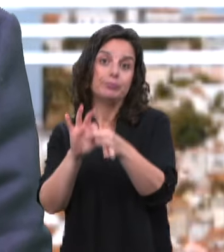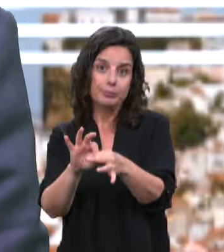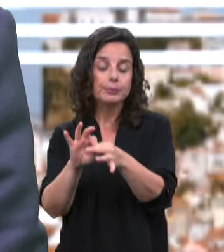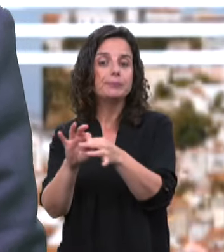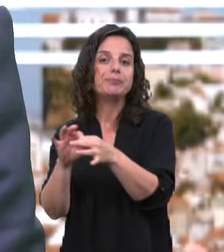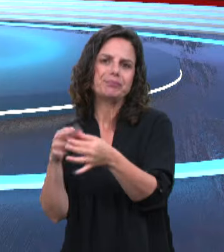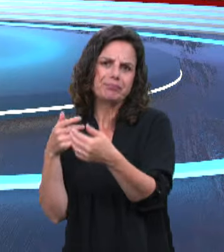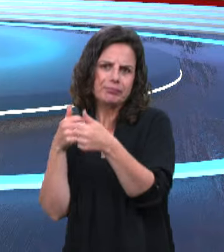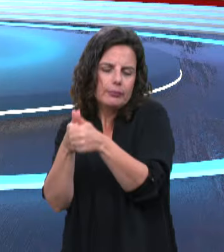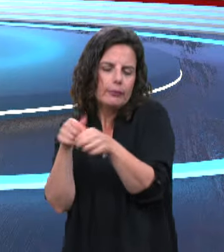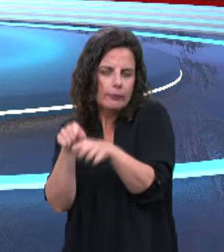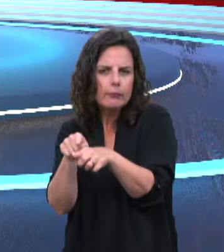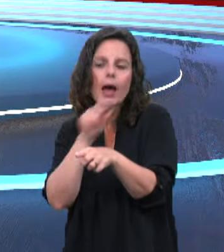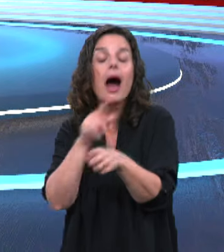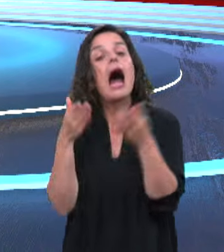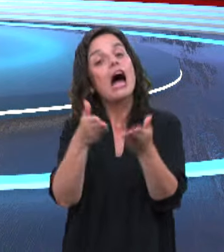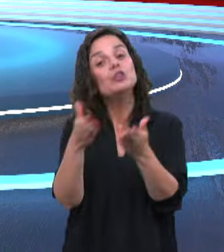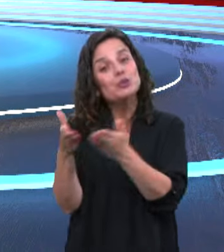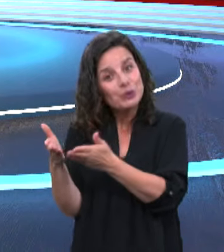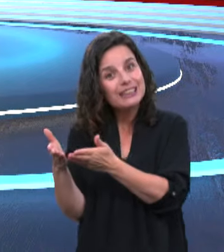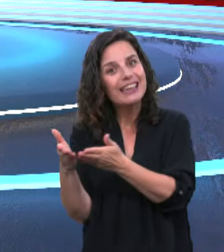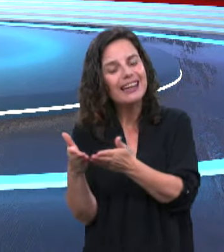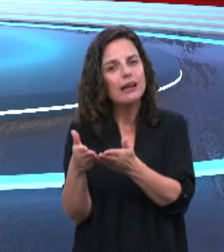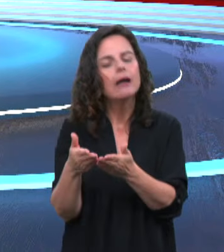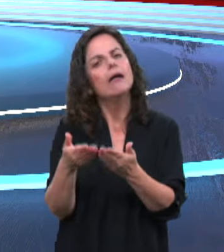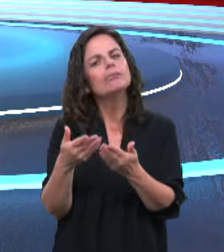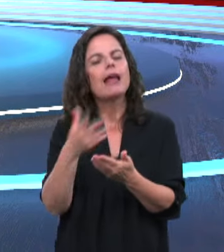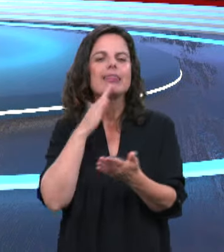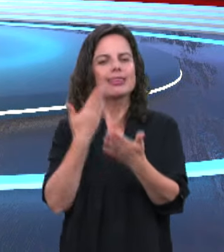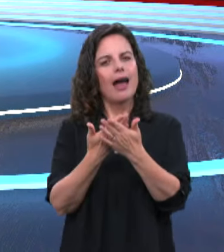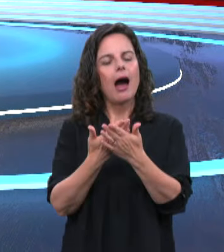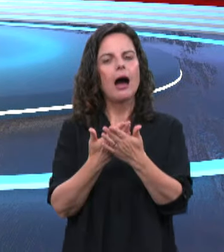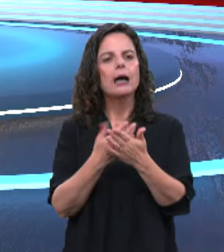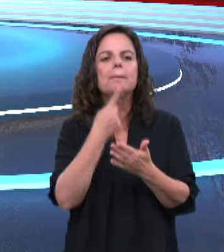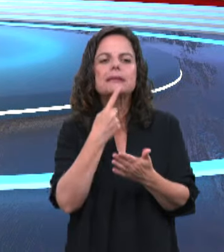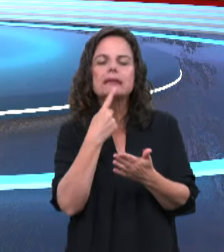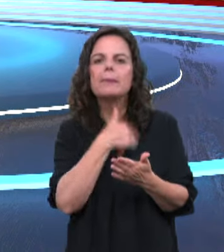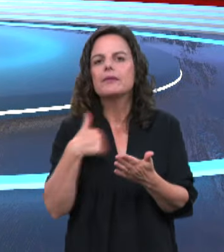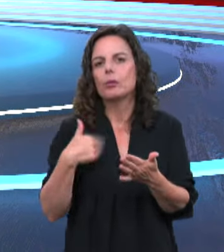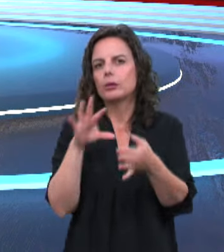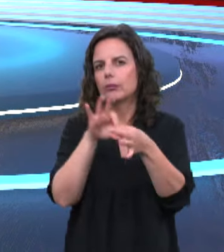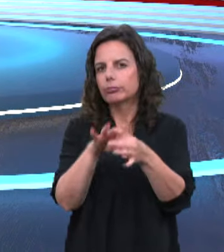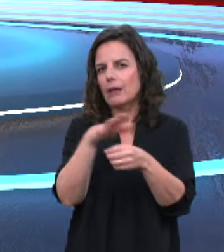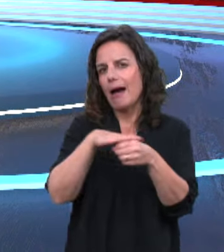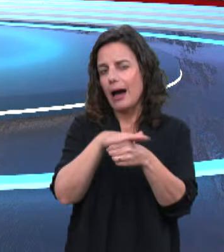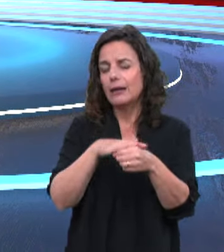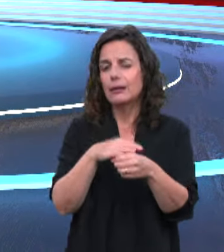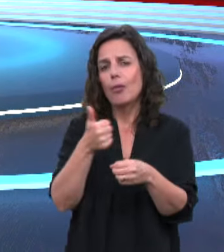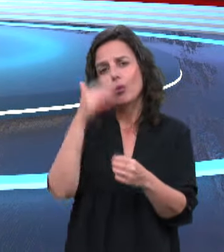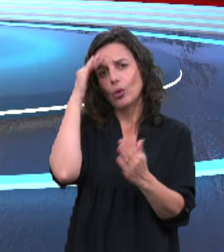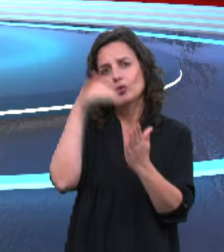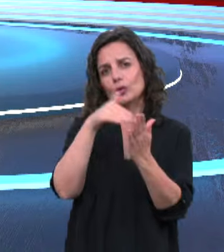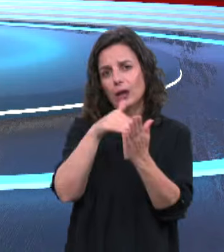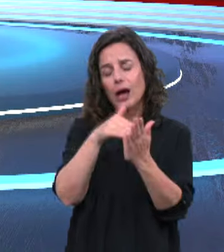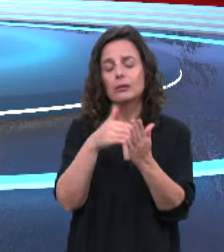estado da arte e que os pode ajudar, aumentando também a literacia em saúde, que é fundamental para o bom resultado das intervenções em